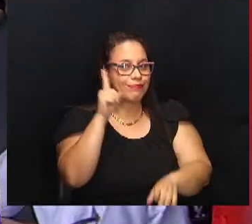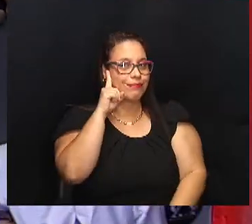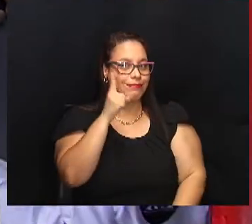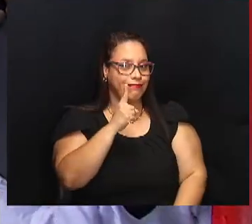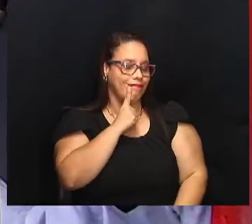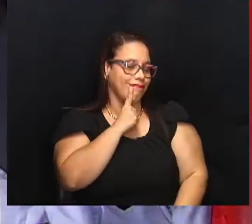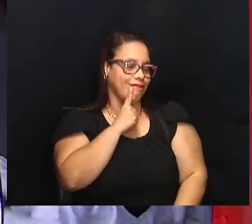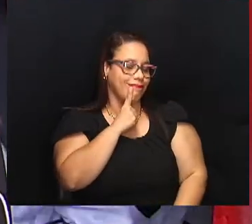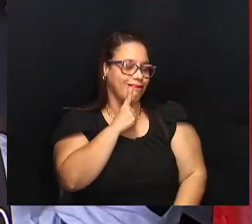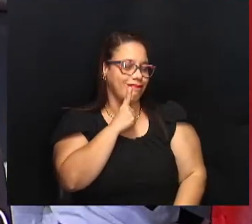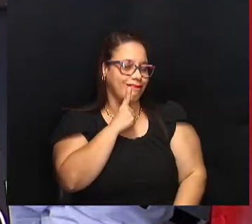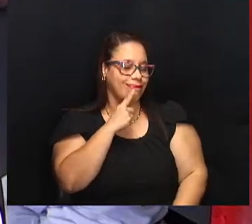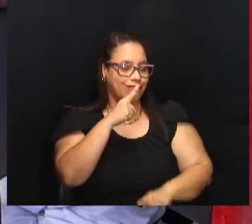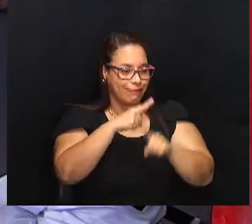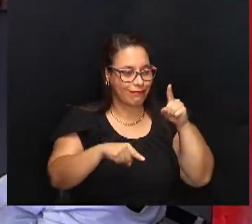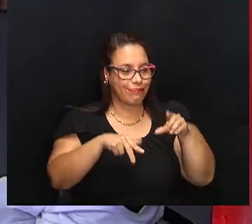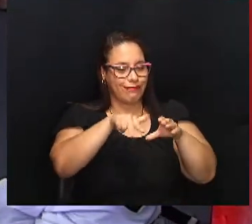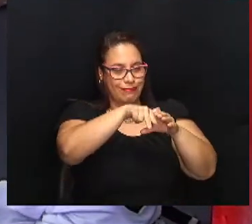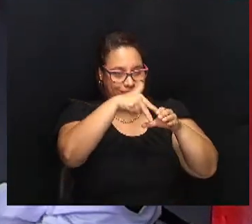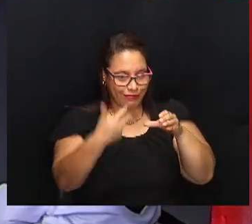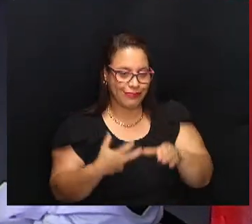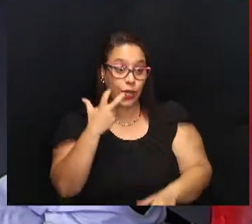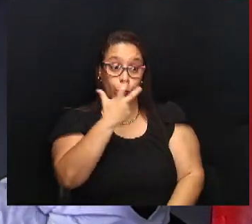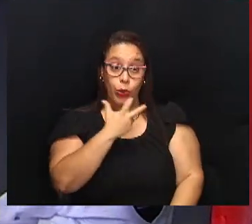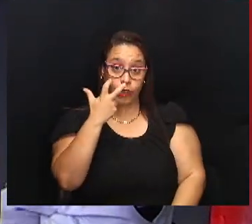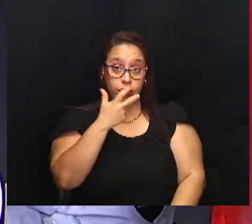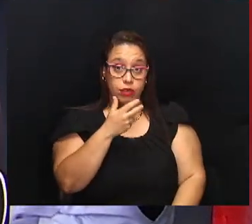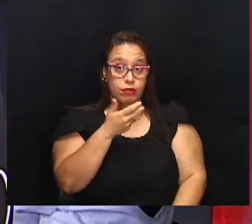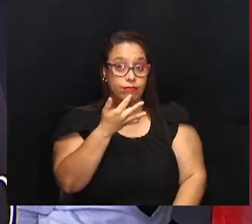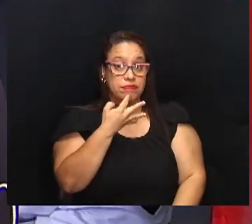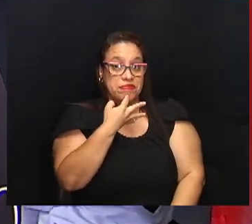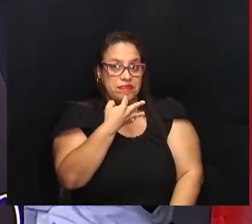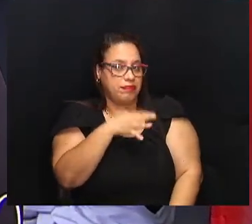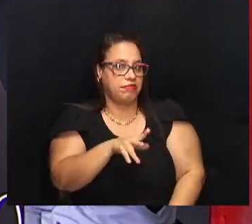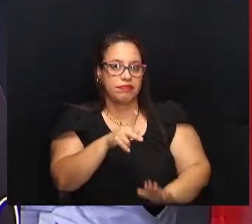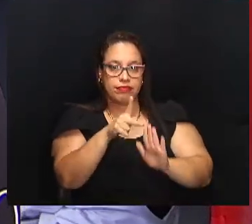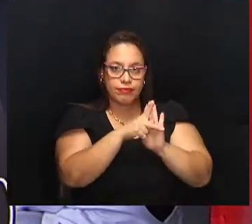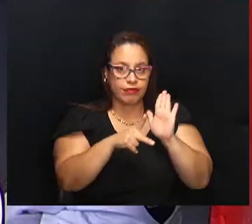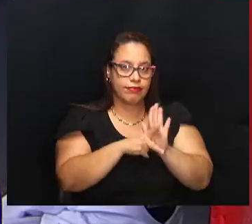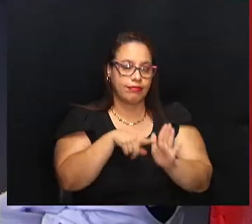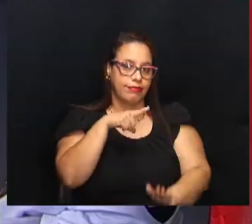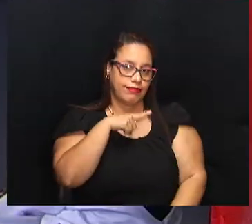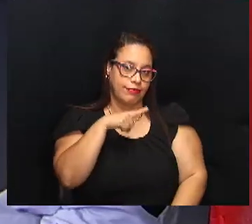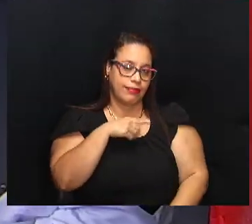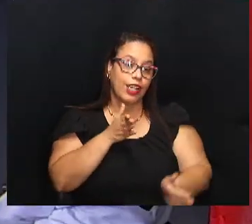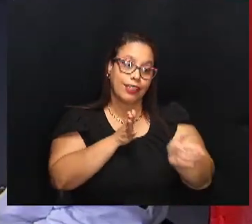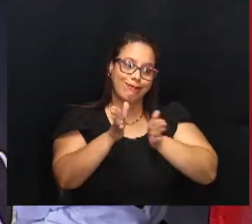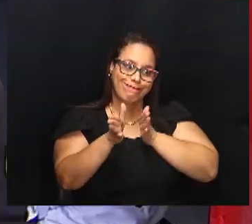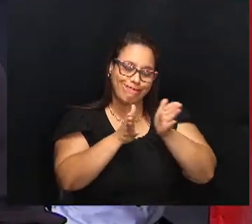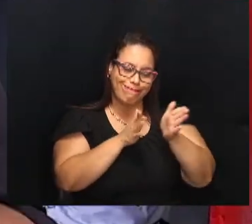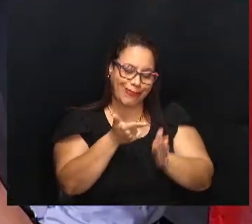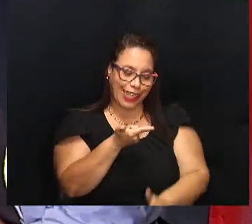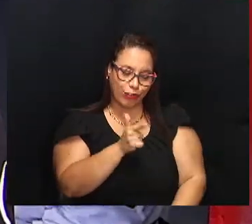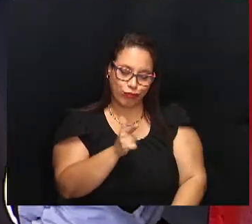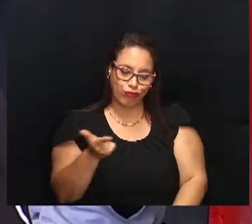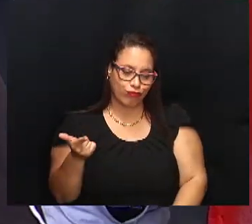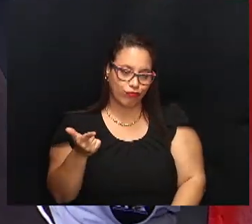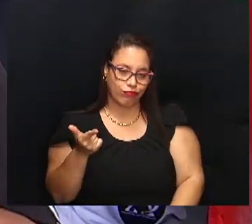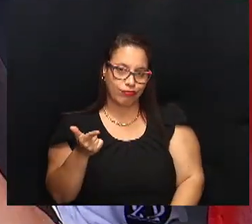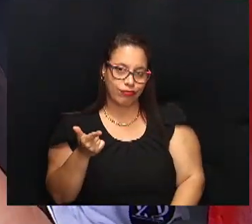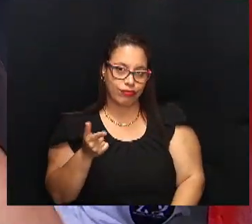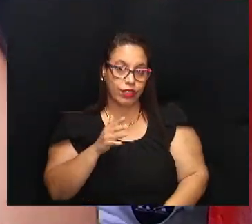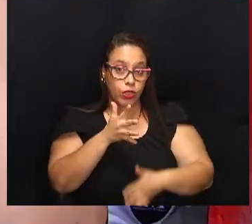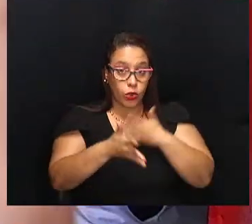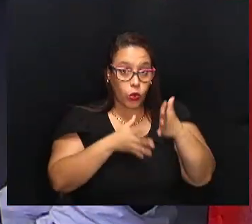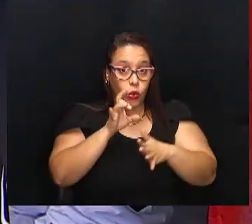parcial oralizada bilíngue. Na época eu não conhecia nenhum projeto que ainda tinha acessibilidade. Eu não falo só de Libras,